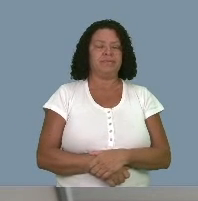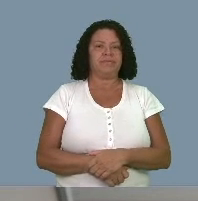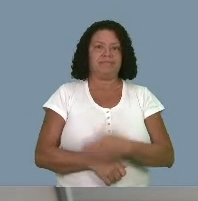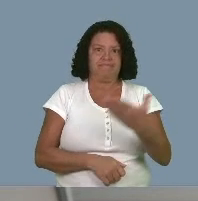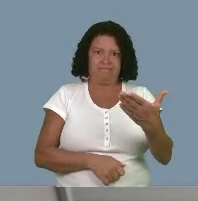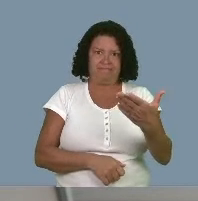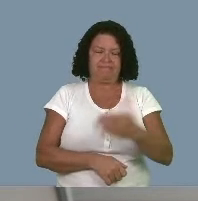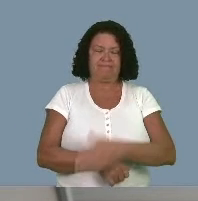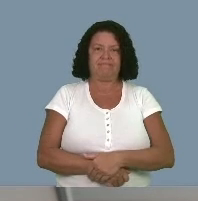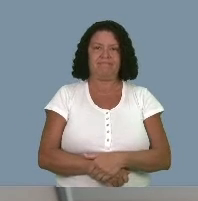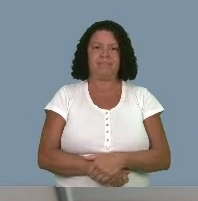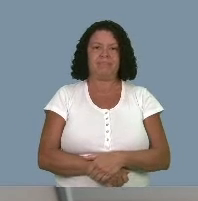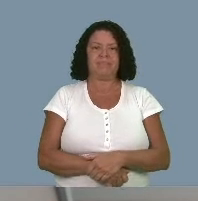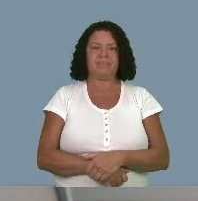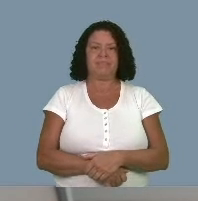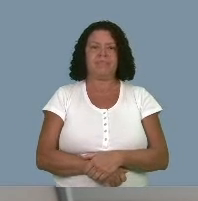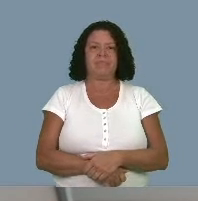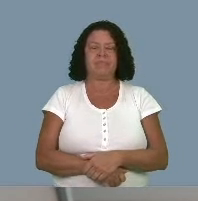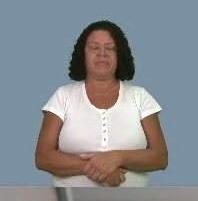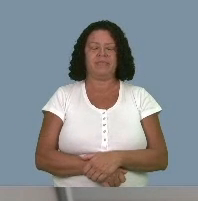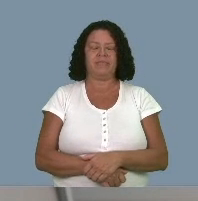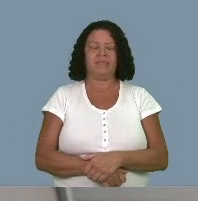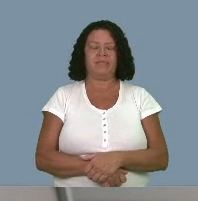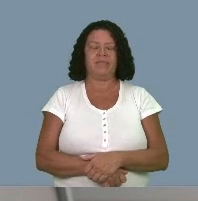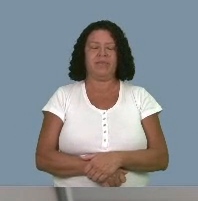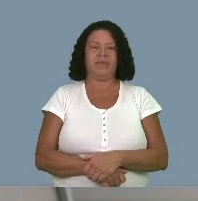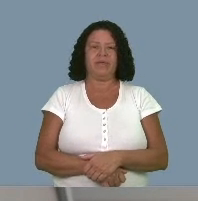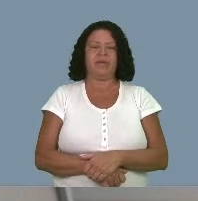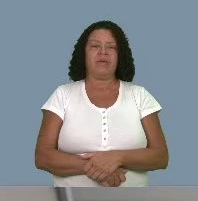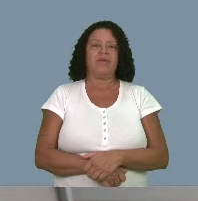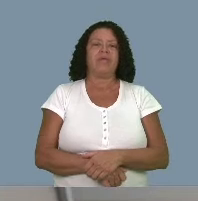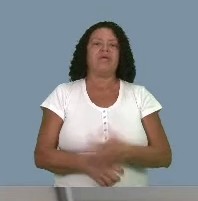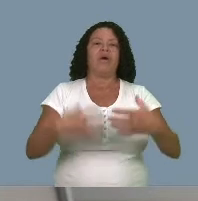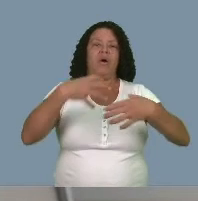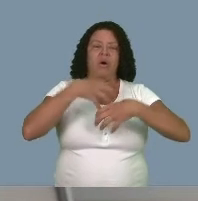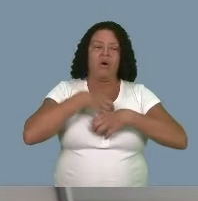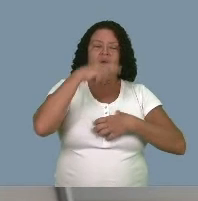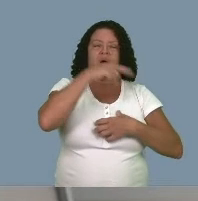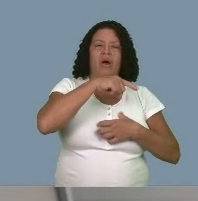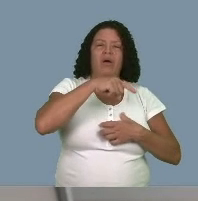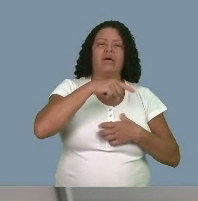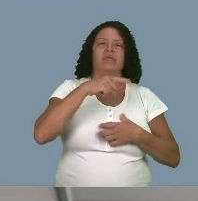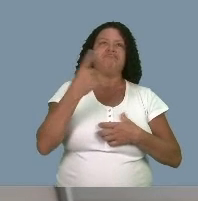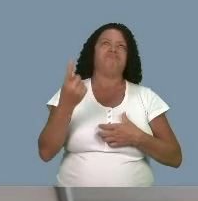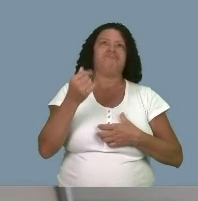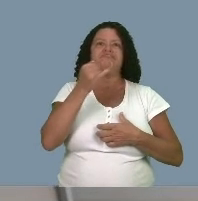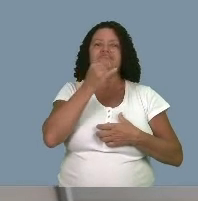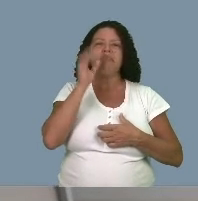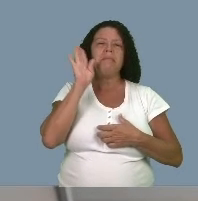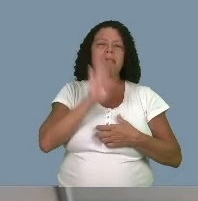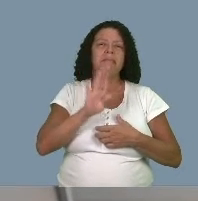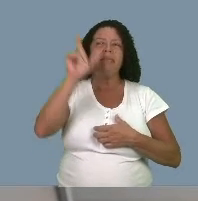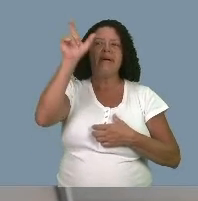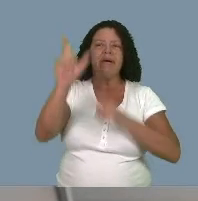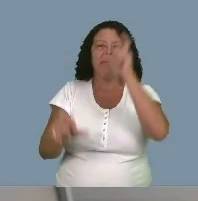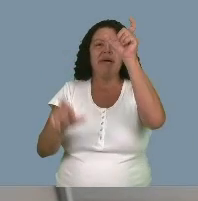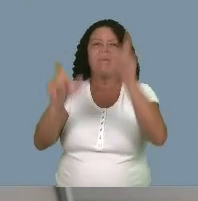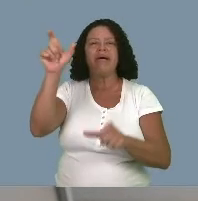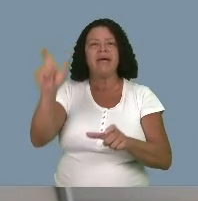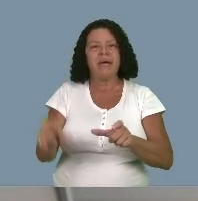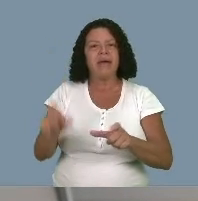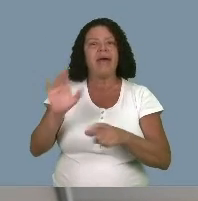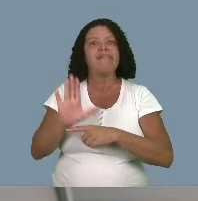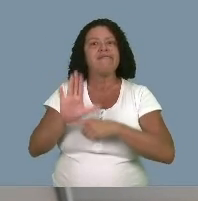Vamos aqui, continuando. Com o enorme êxodo dos benfeitores da humanidade interplanetária, que auxiliarão